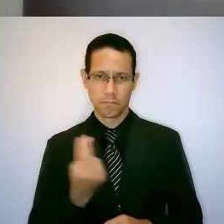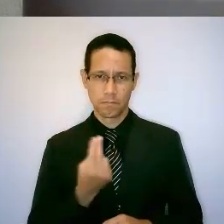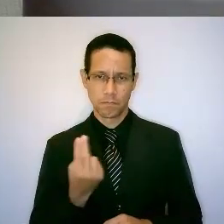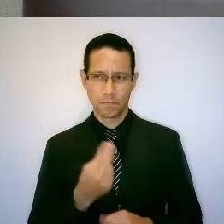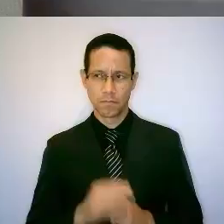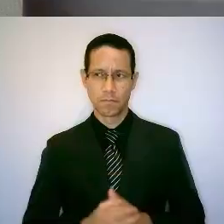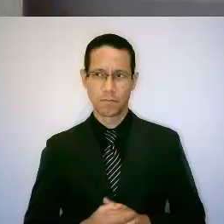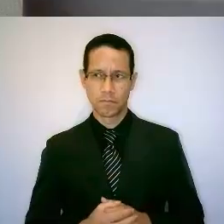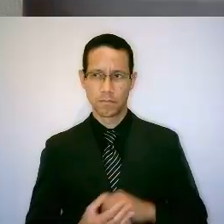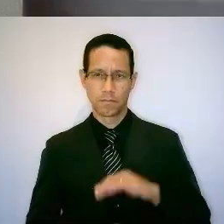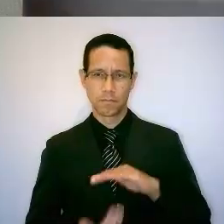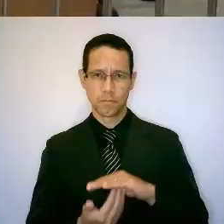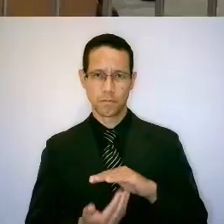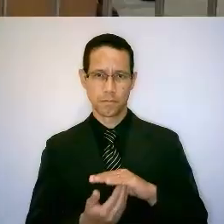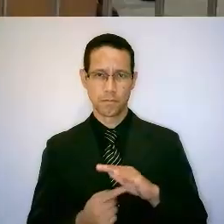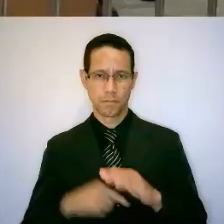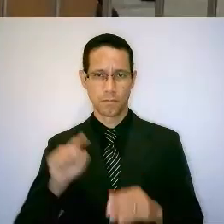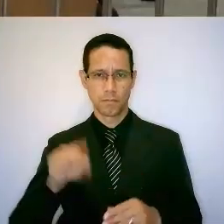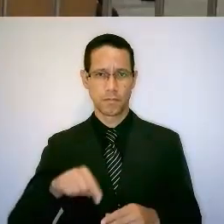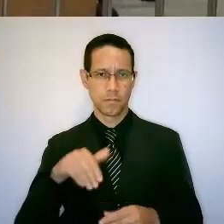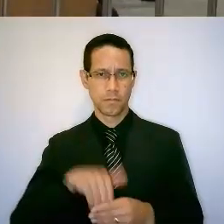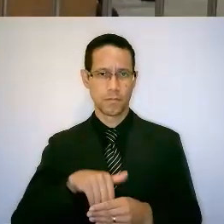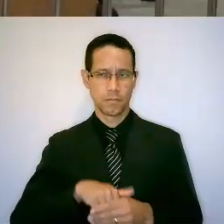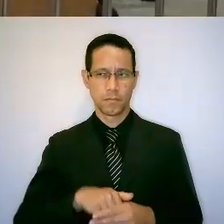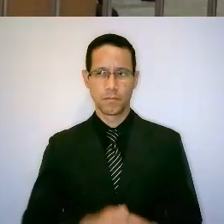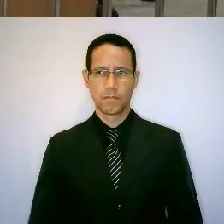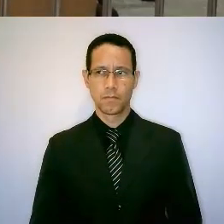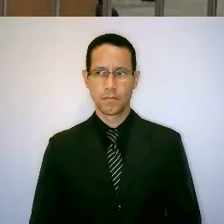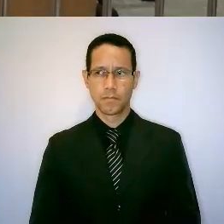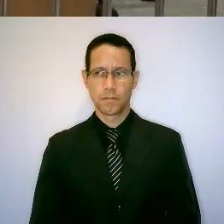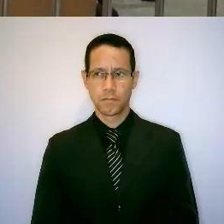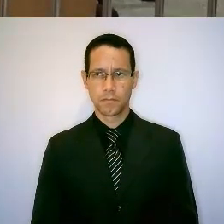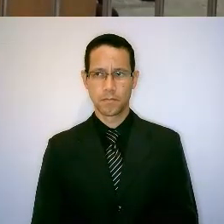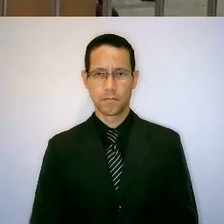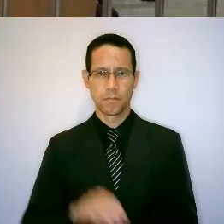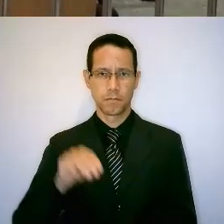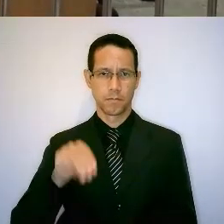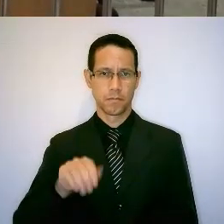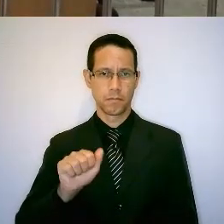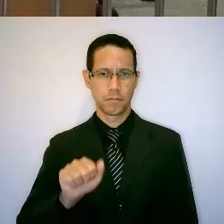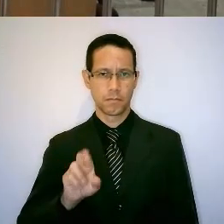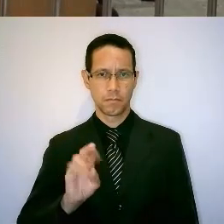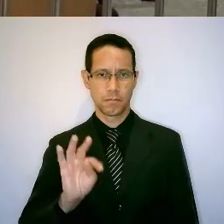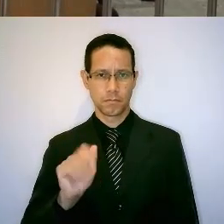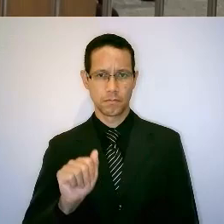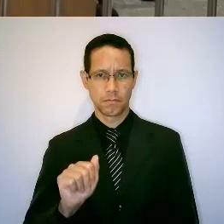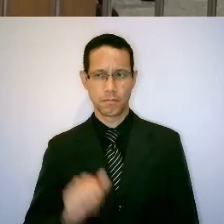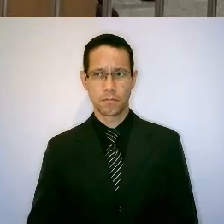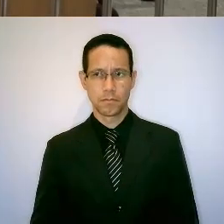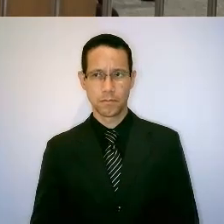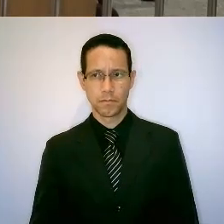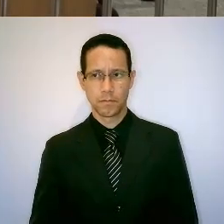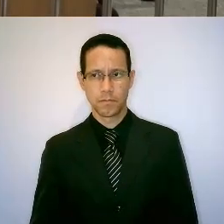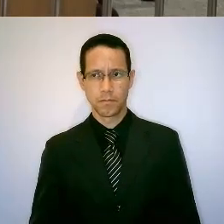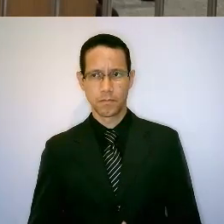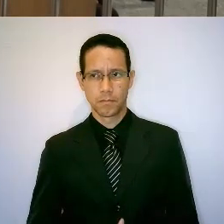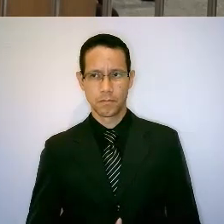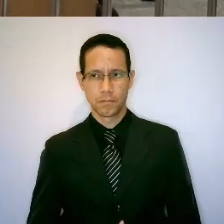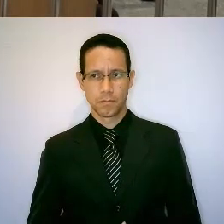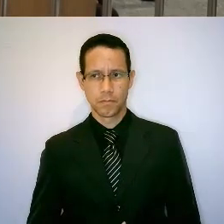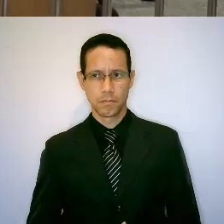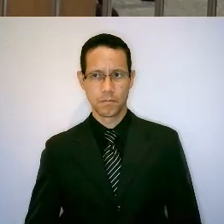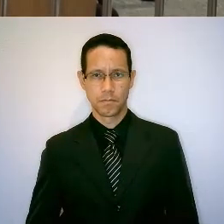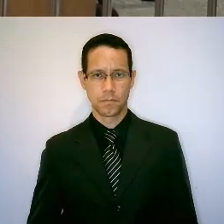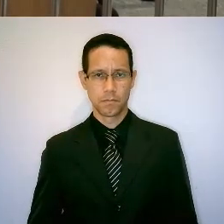é como voto senhor presidente Doutora Marta como bem real Sul é o Dr Ricardo